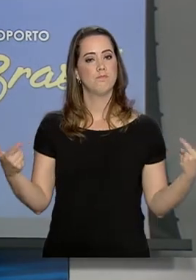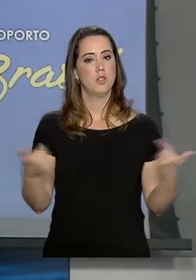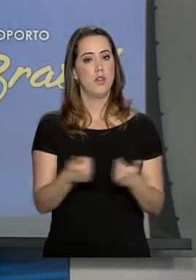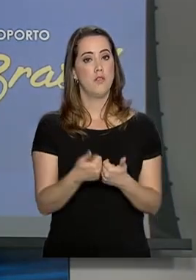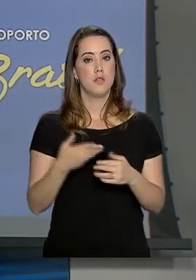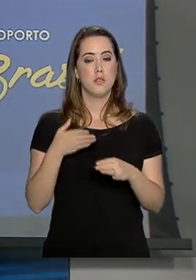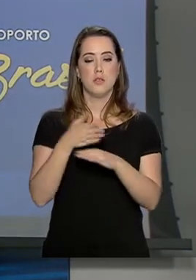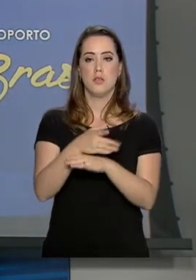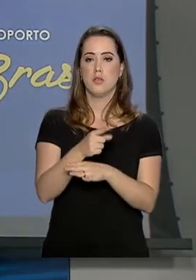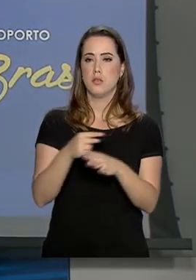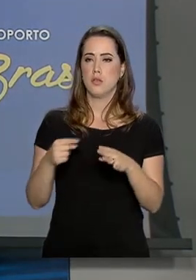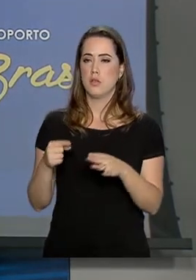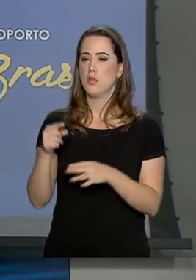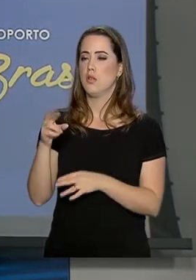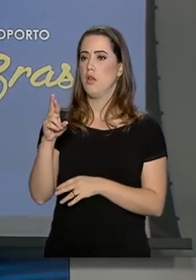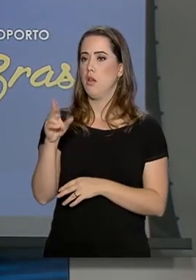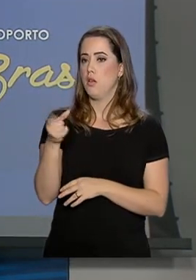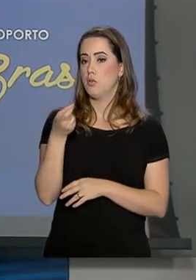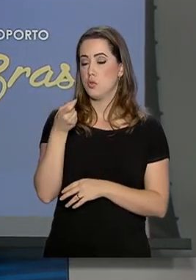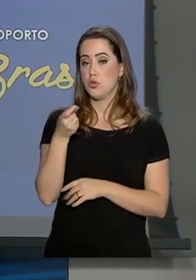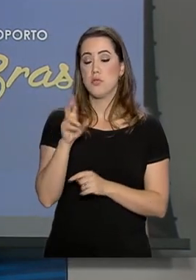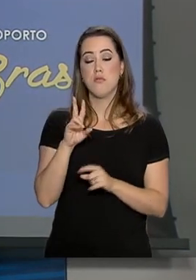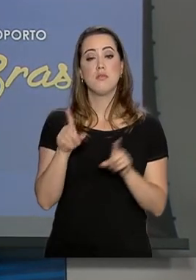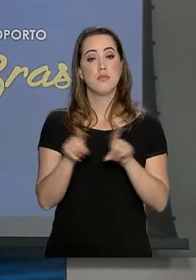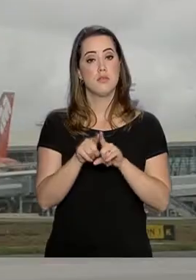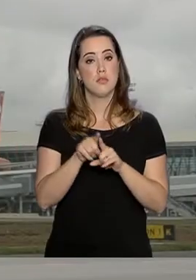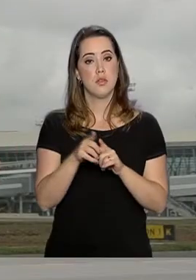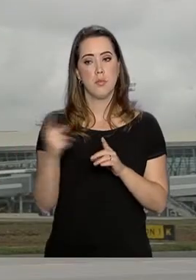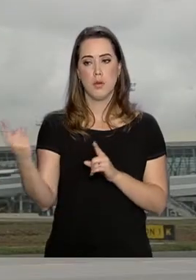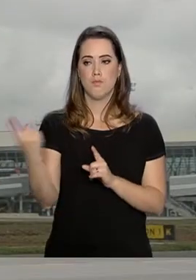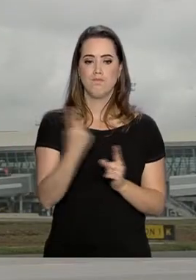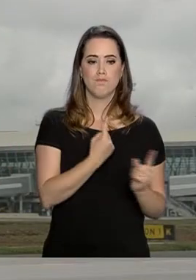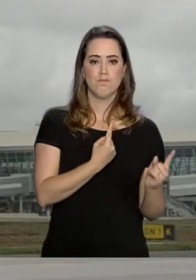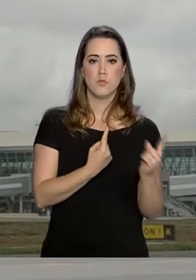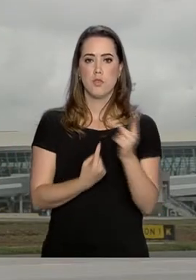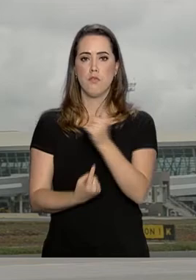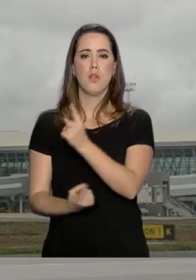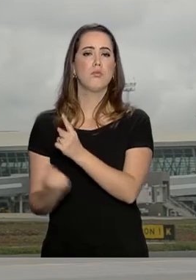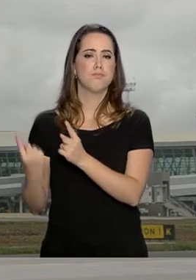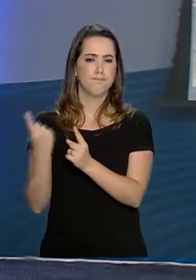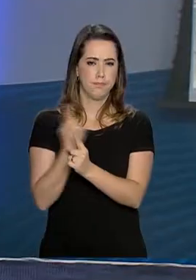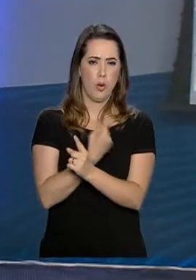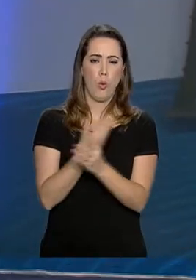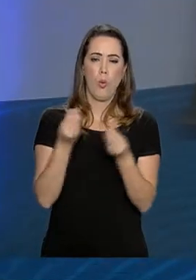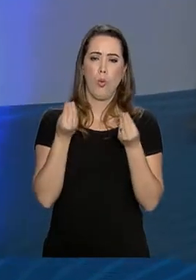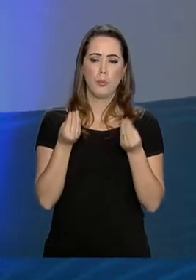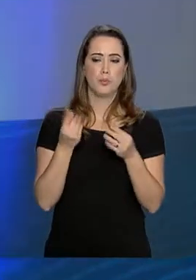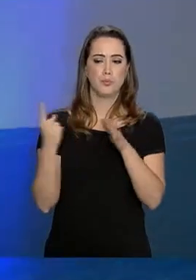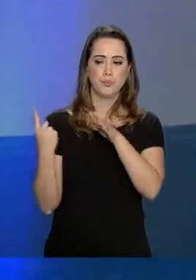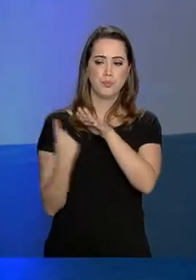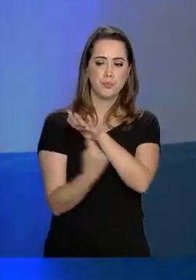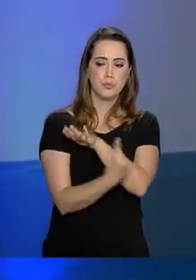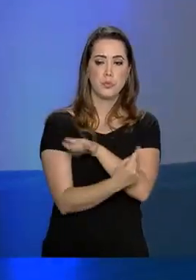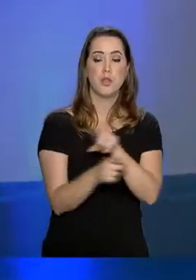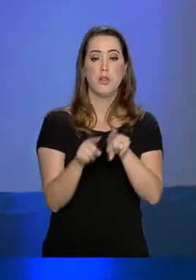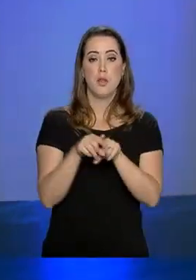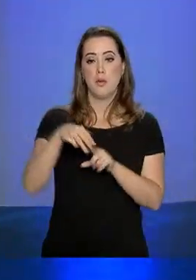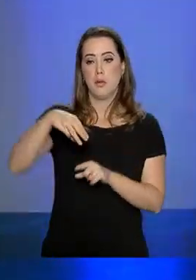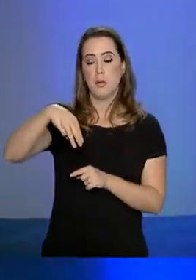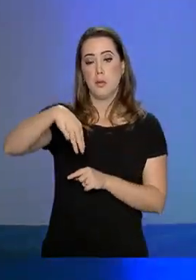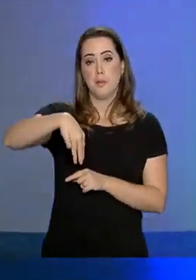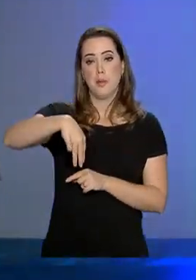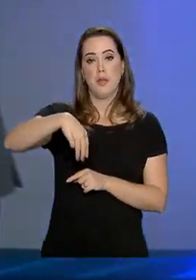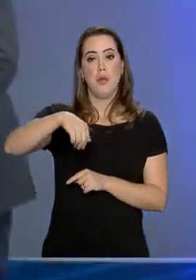check-in, raio-x e eficiência no controle migratório. Além do aeroporto de Brasília, o terminal de Manaus ganhou